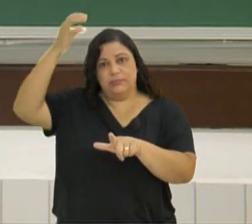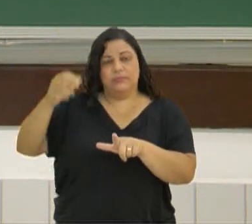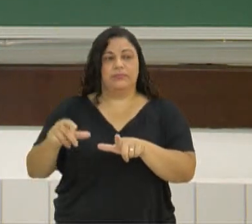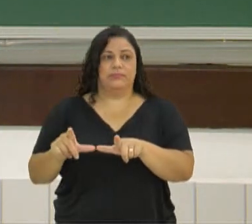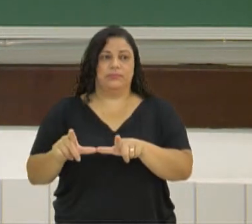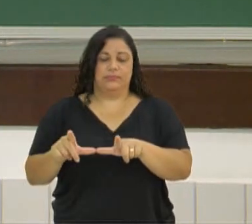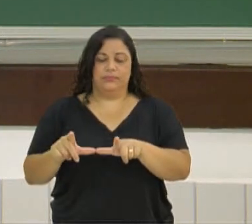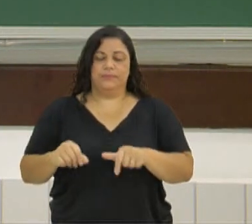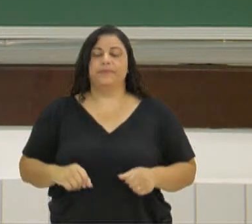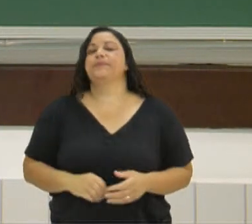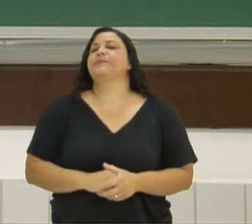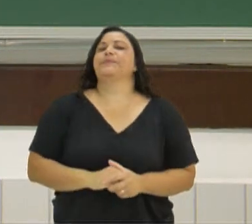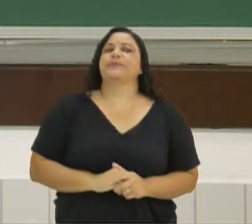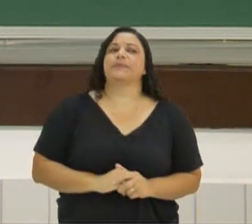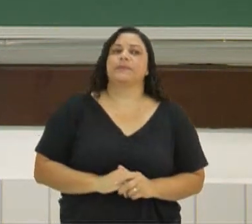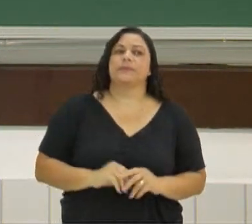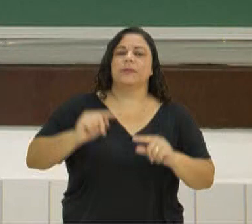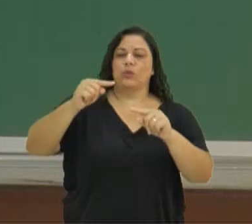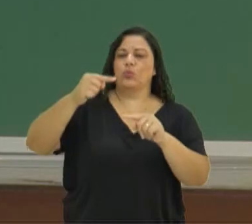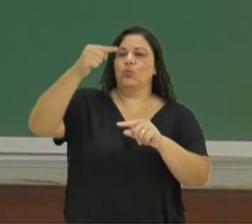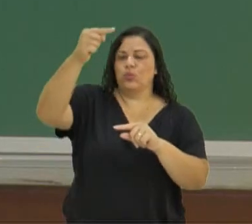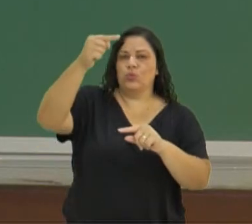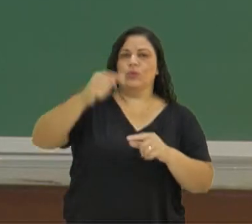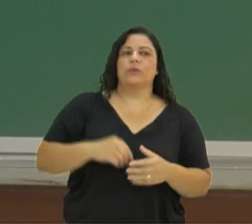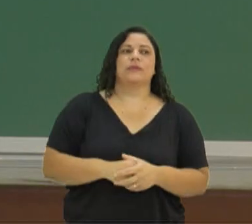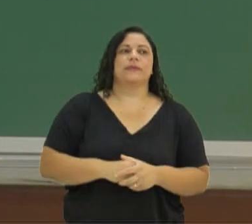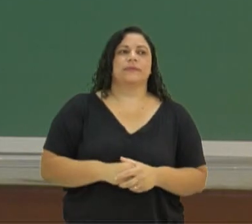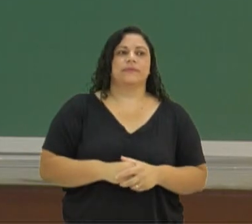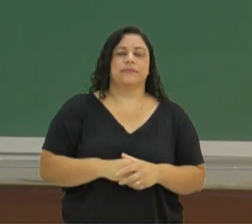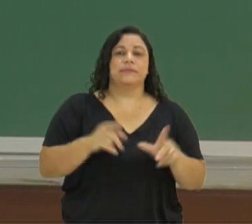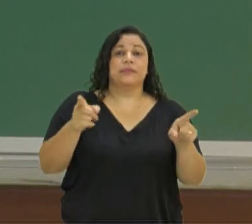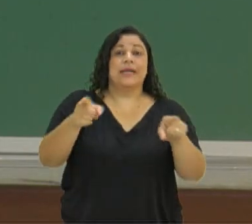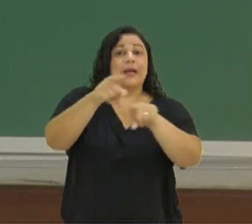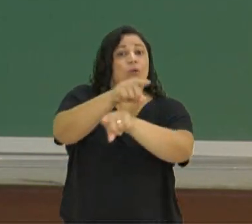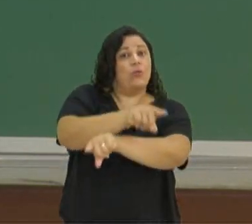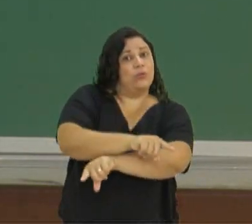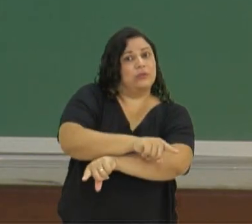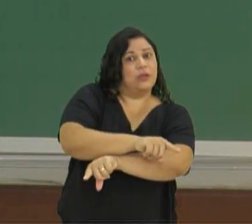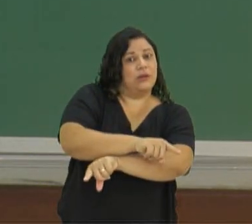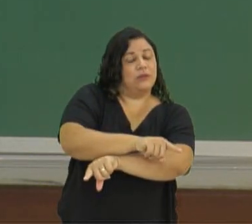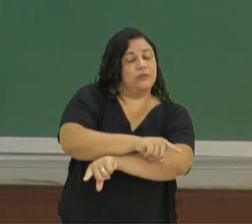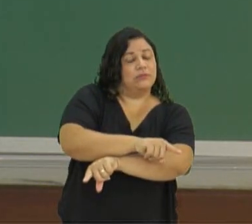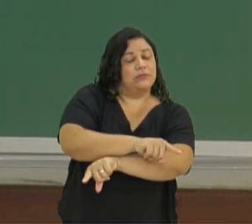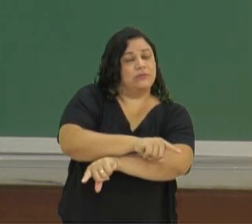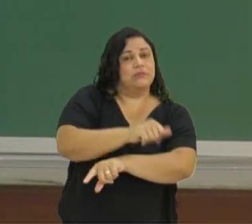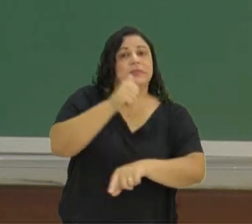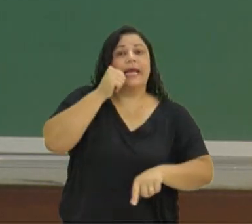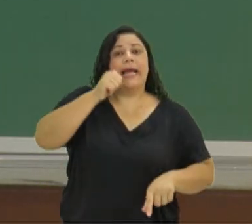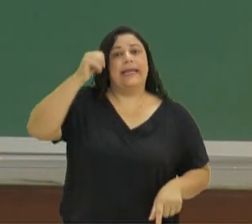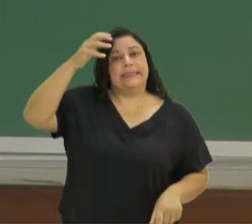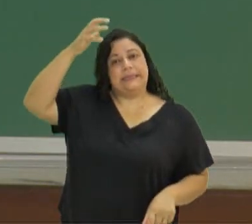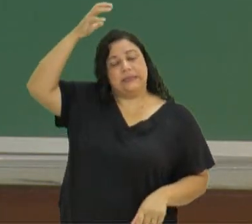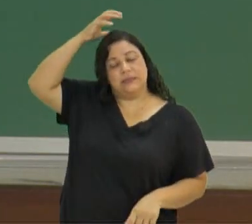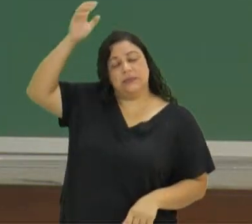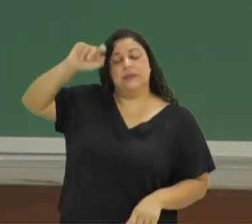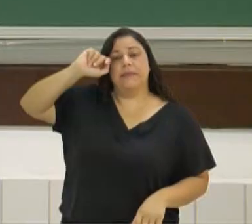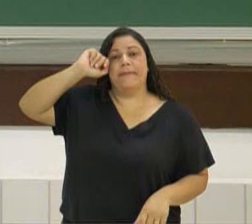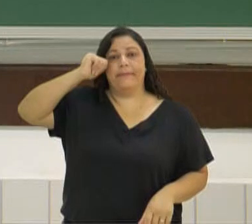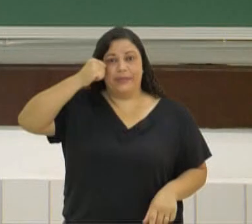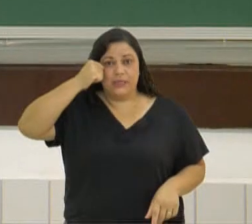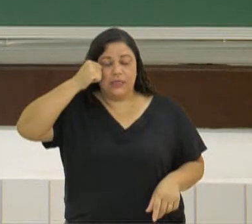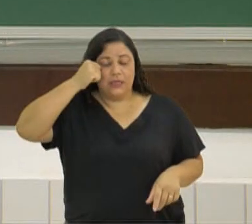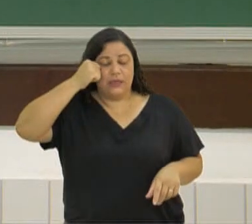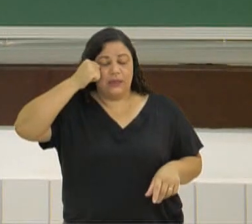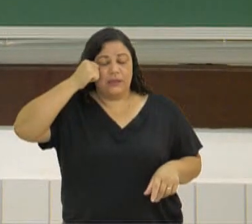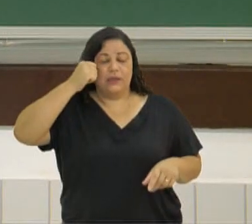Para as peças pretas, aqui do outro lado, a gente vai colocar a dama preta na casa preta. E o rei de